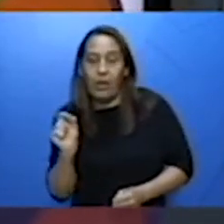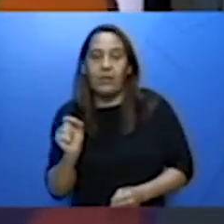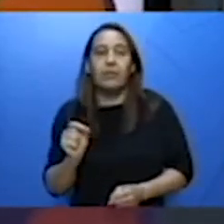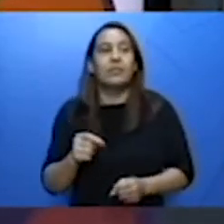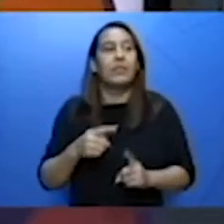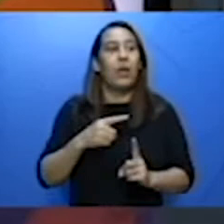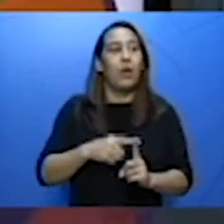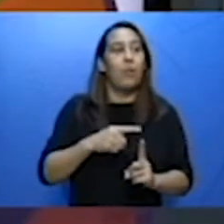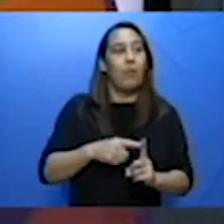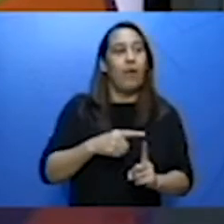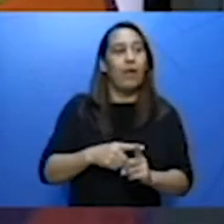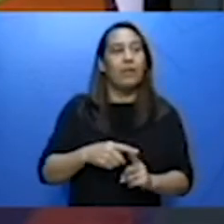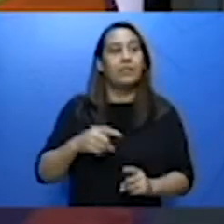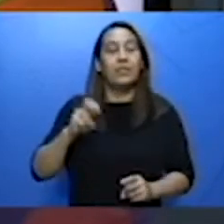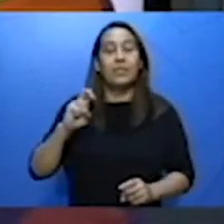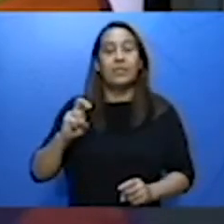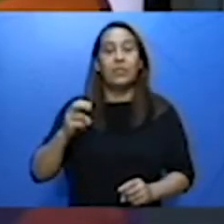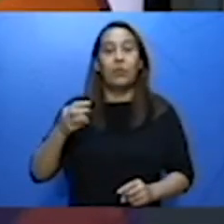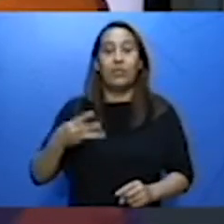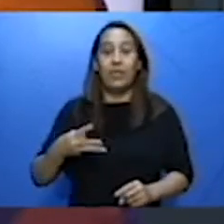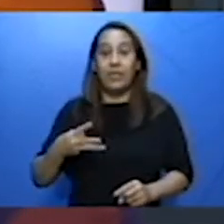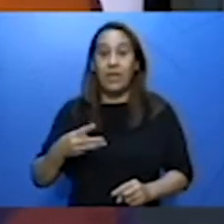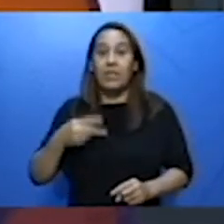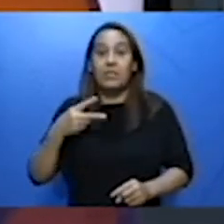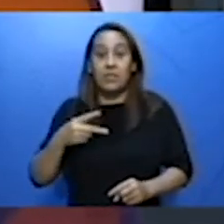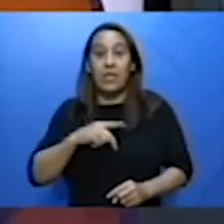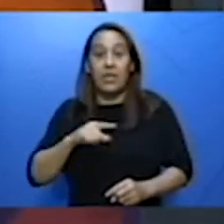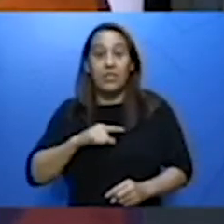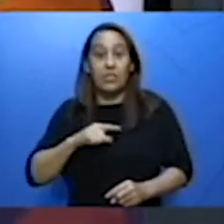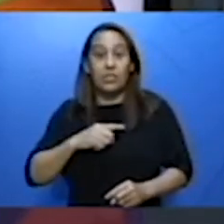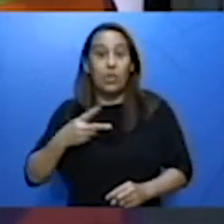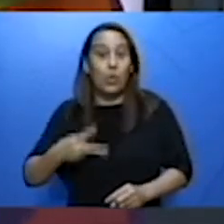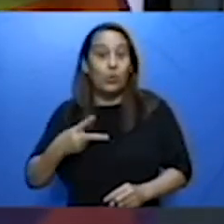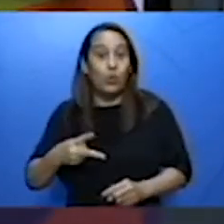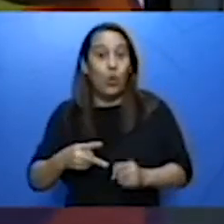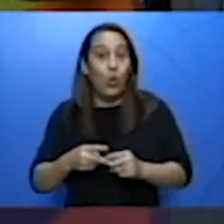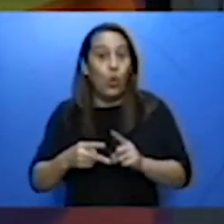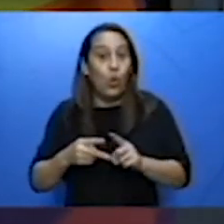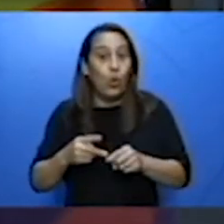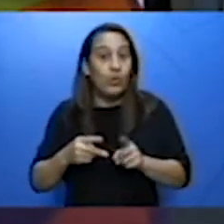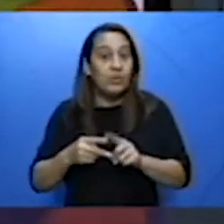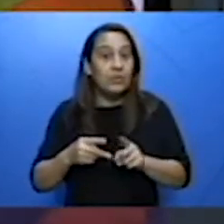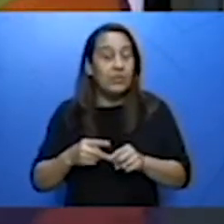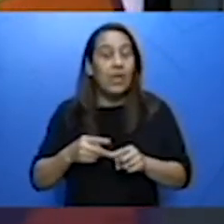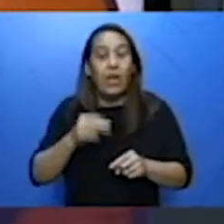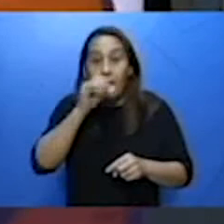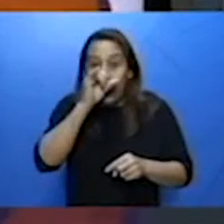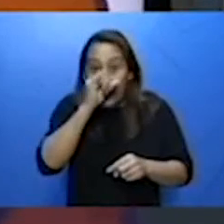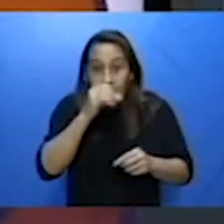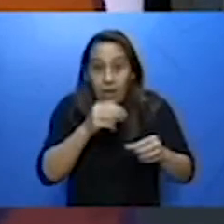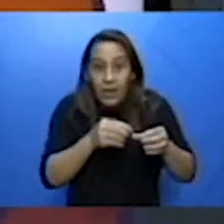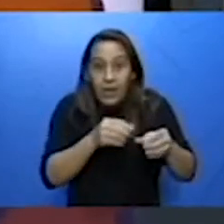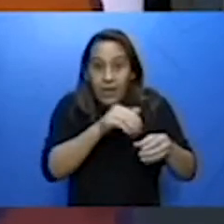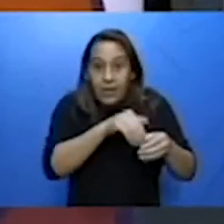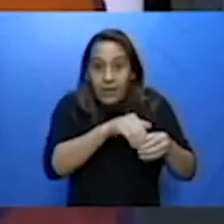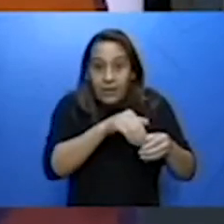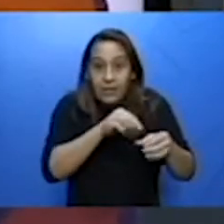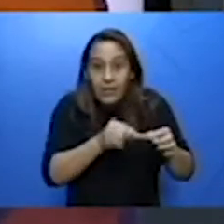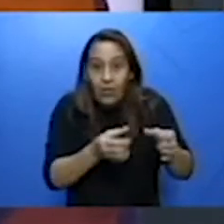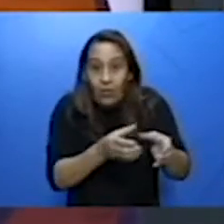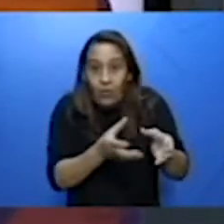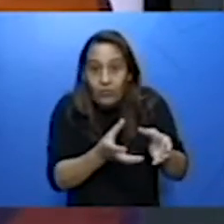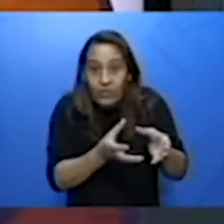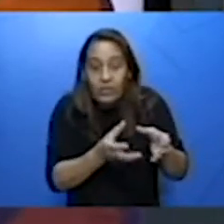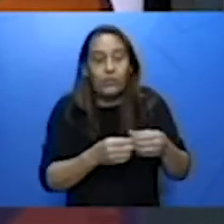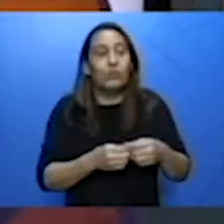dois cofrinhos? Não está pedindo para eu juntar as moedas de um cofrinho com as moedas do outro